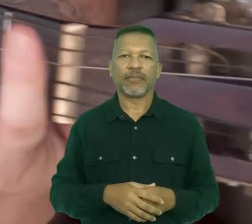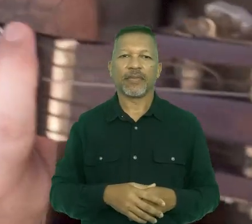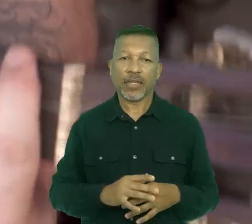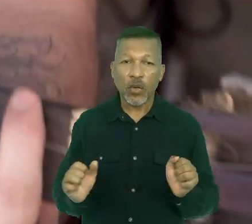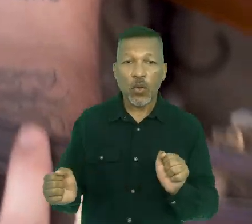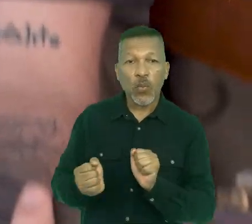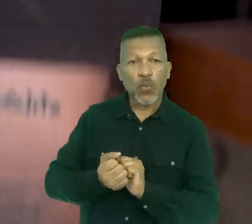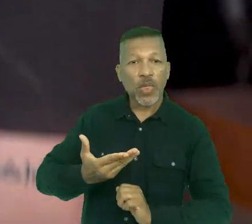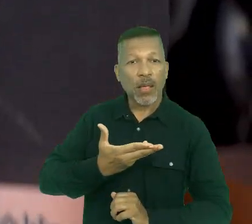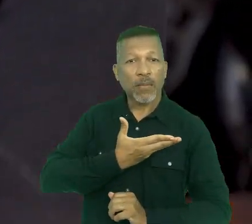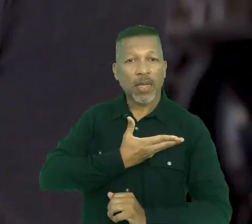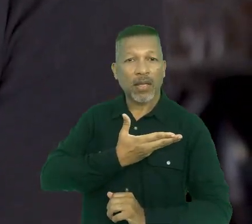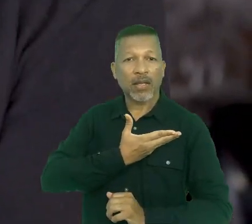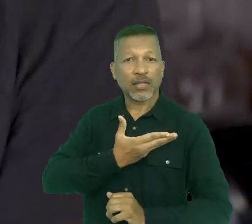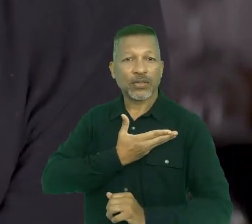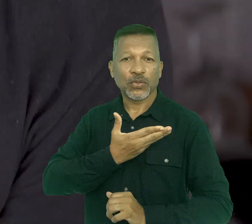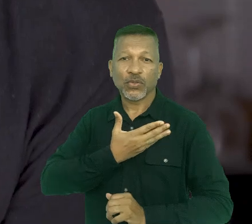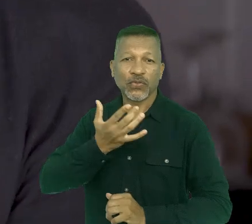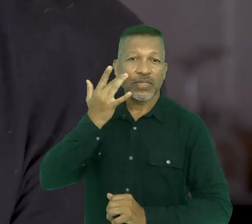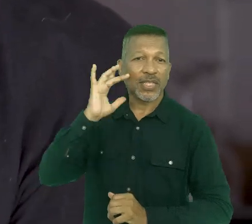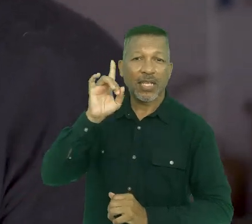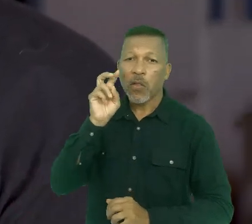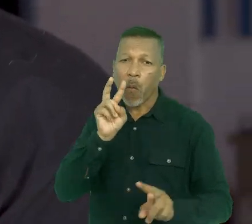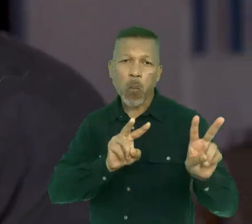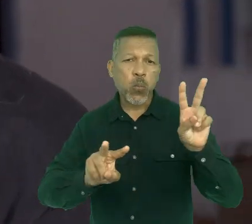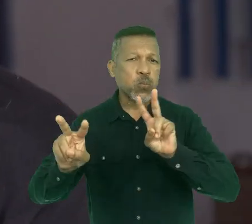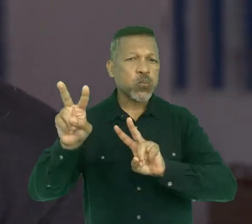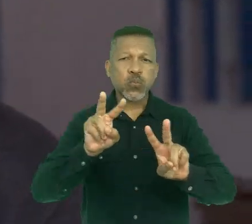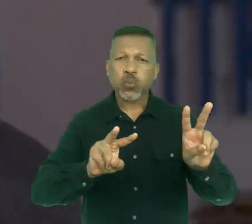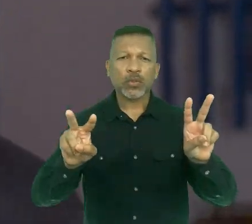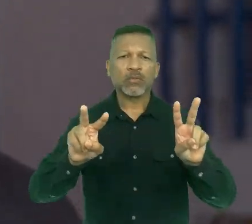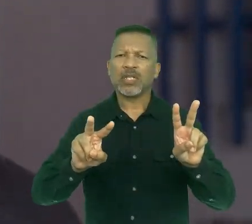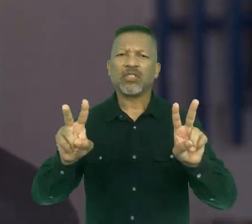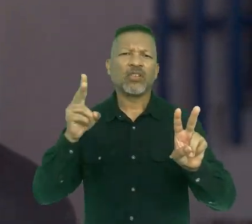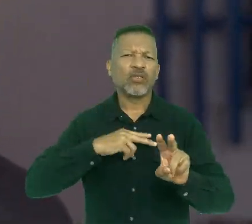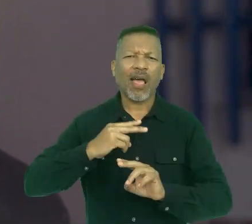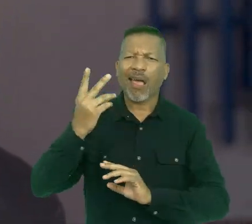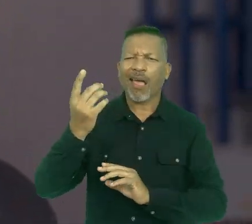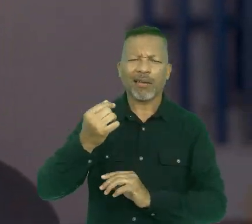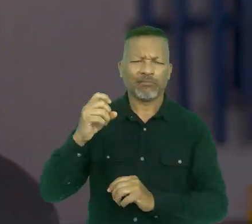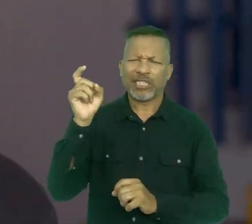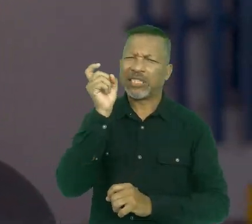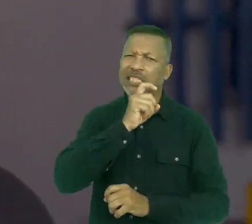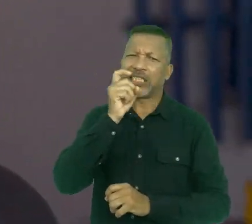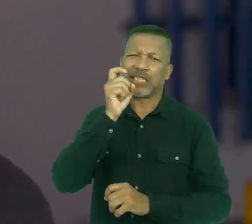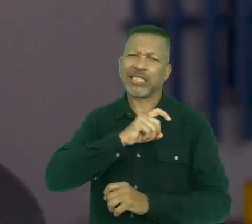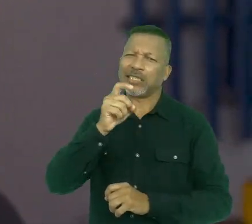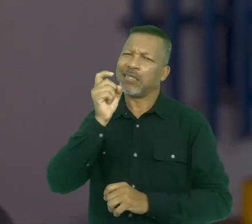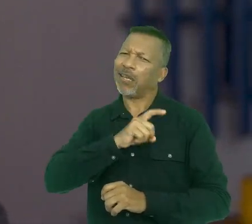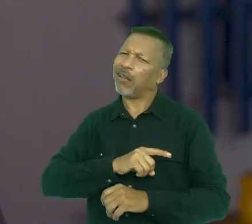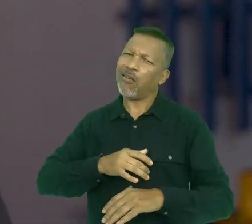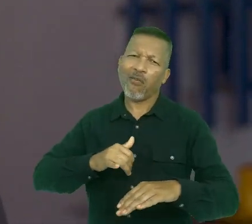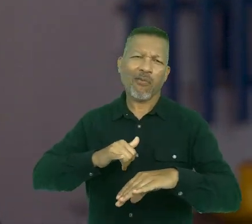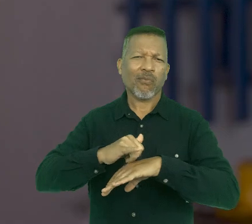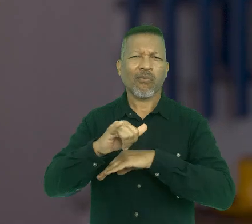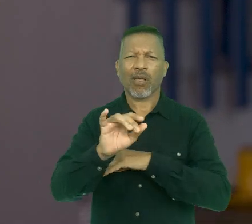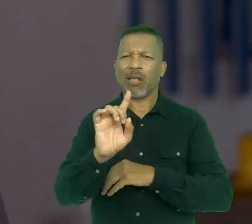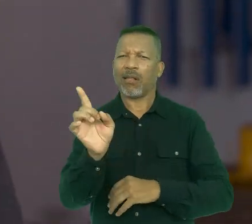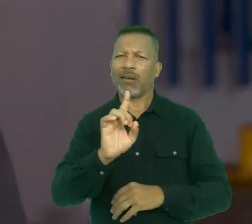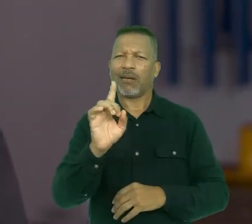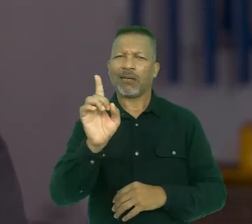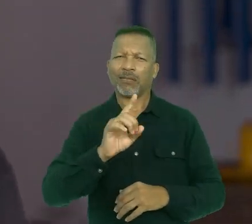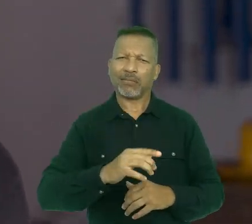meus brothers, não sei, não vi. Isso é viagem, não entra nessa,